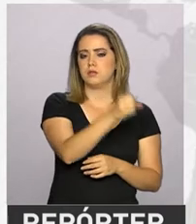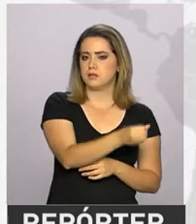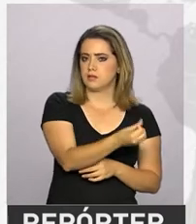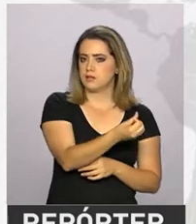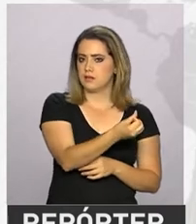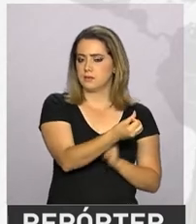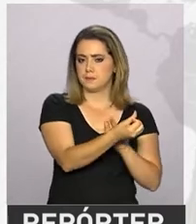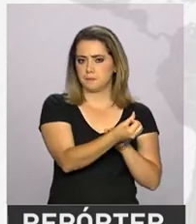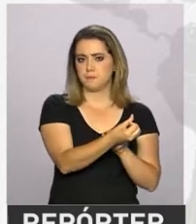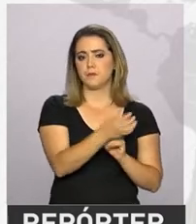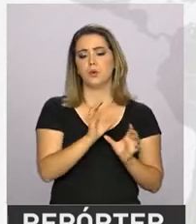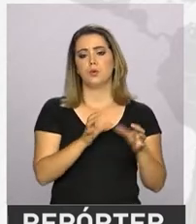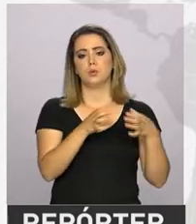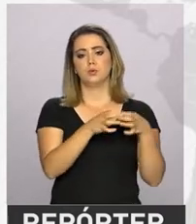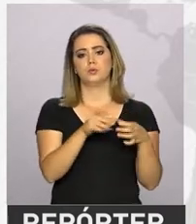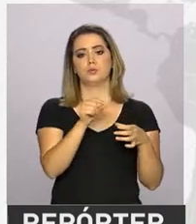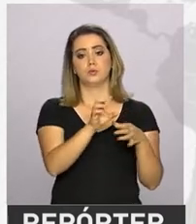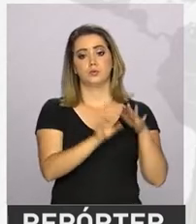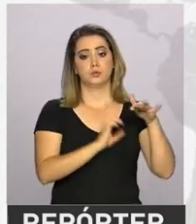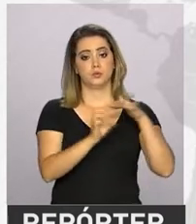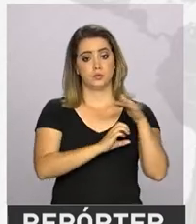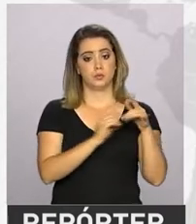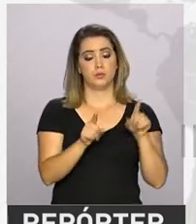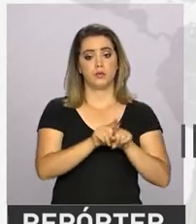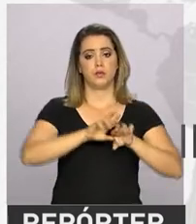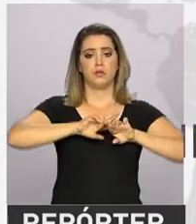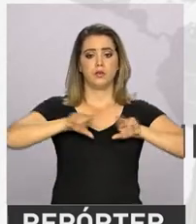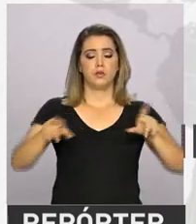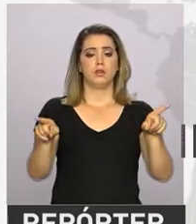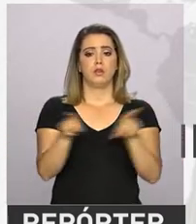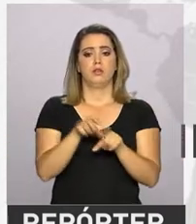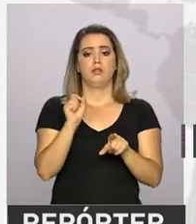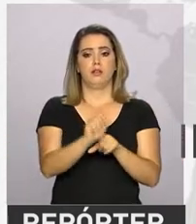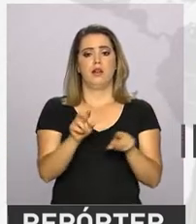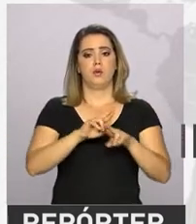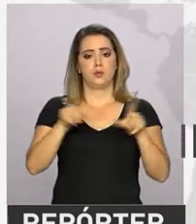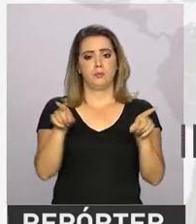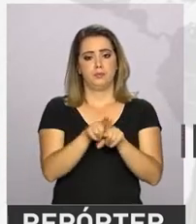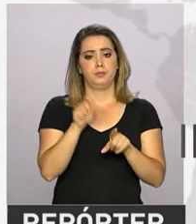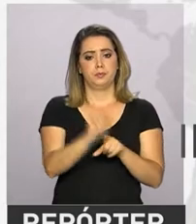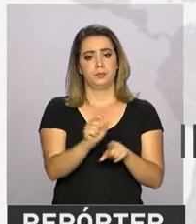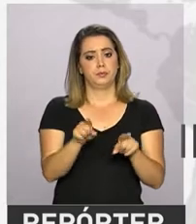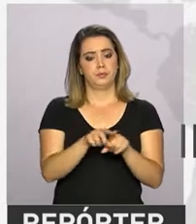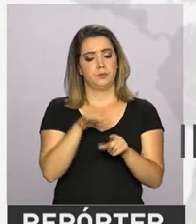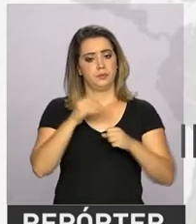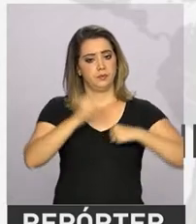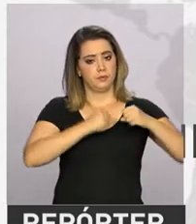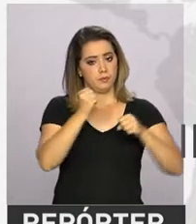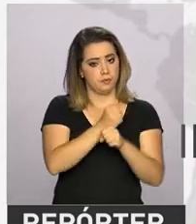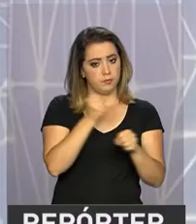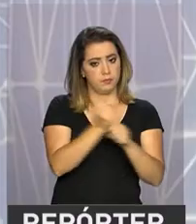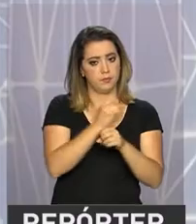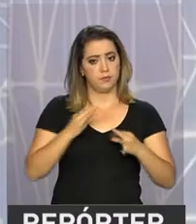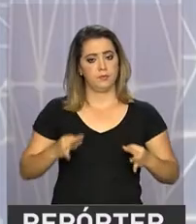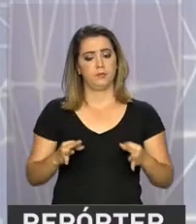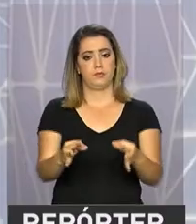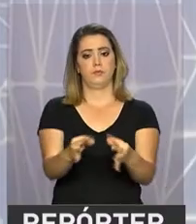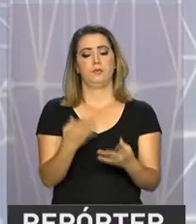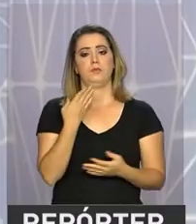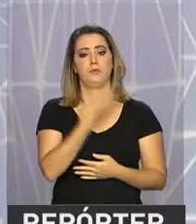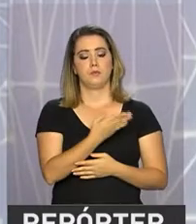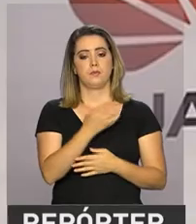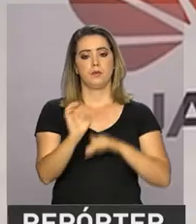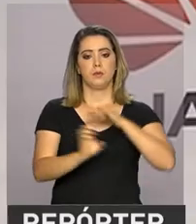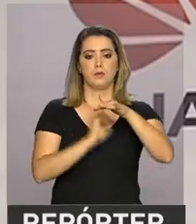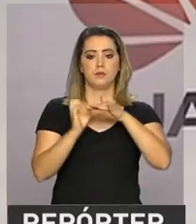conselho empresarial brasil-china em várias áreas principalmente na infraestrutura e tecnologia é o caso